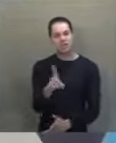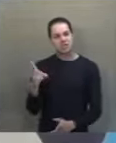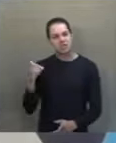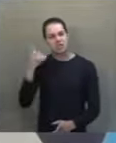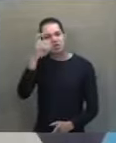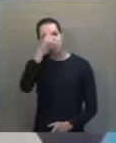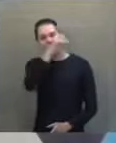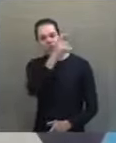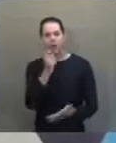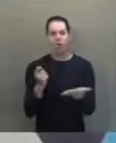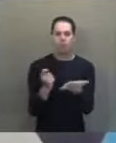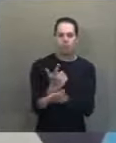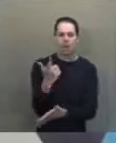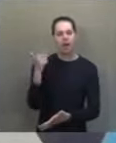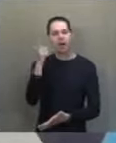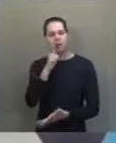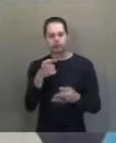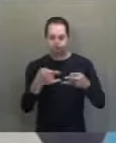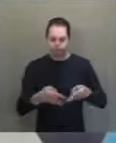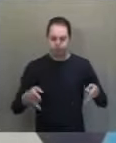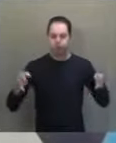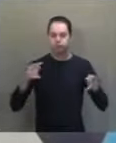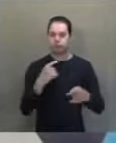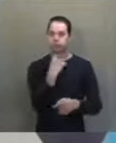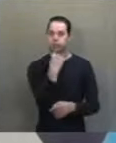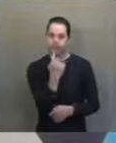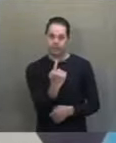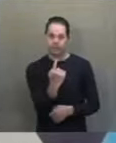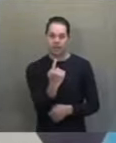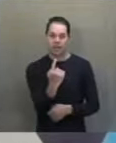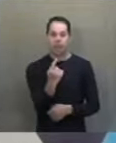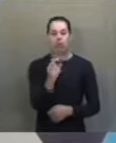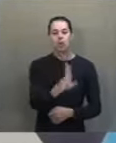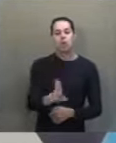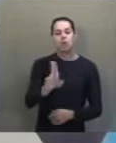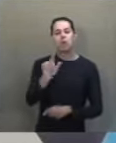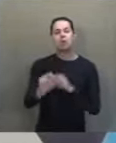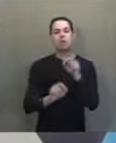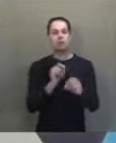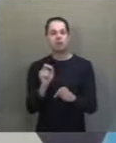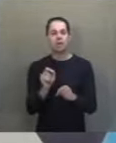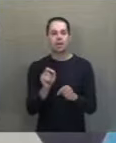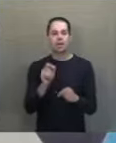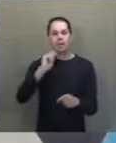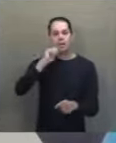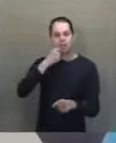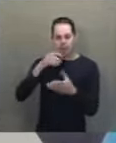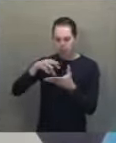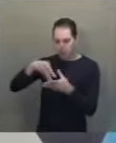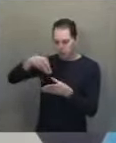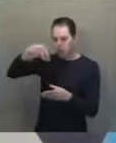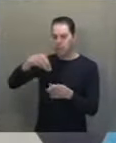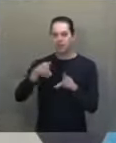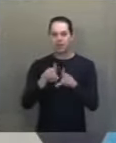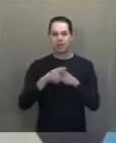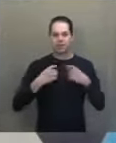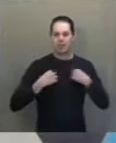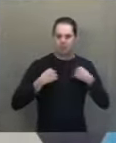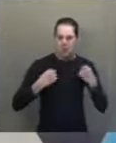ter acesso aos absorventes. Fazem uso de miolo de pão, roupas